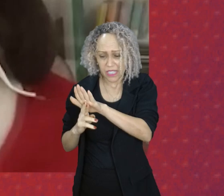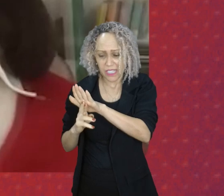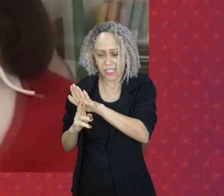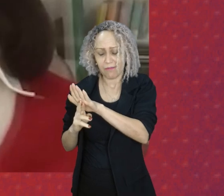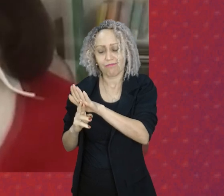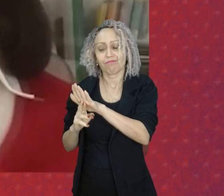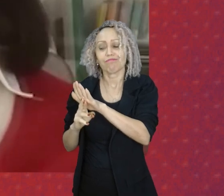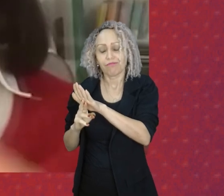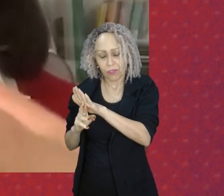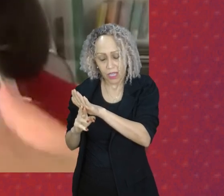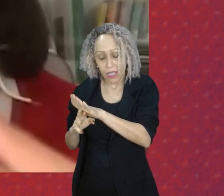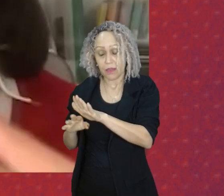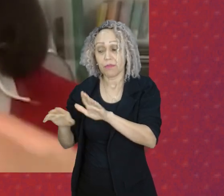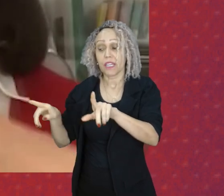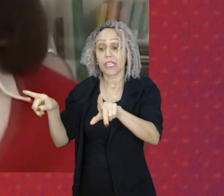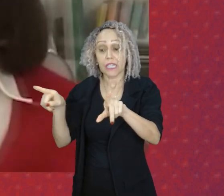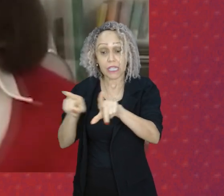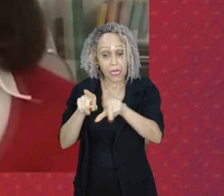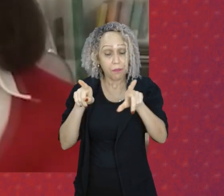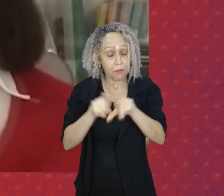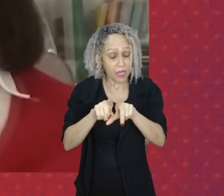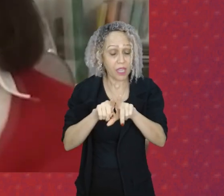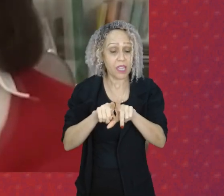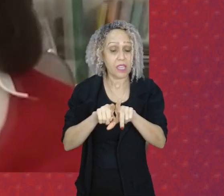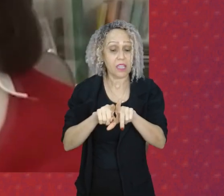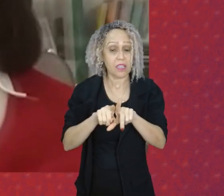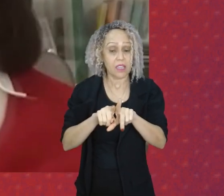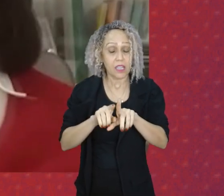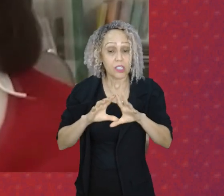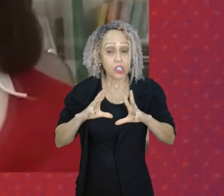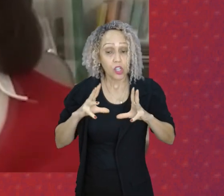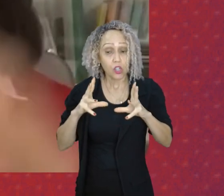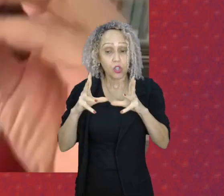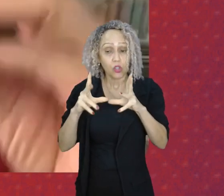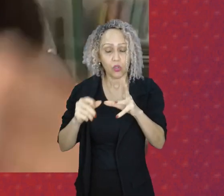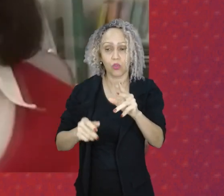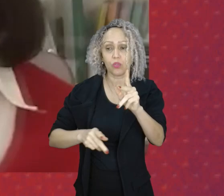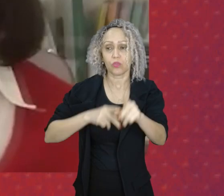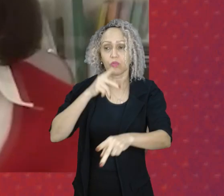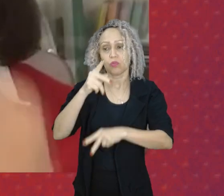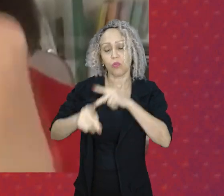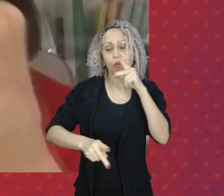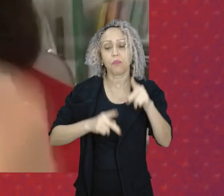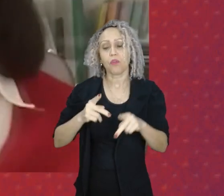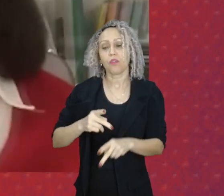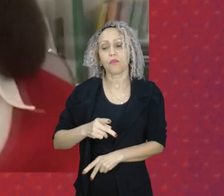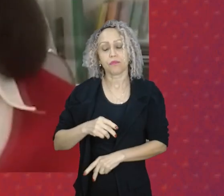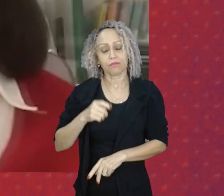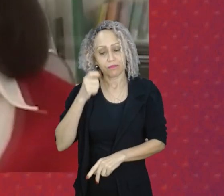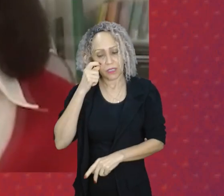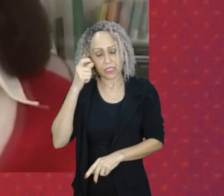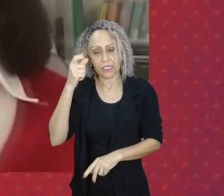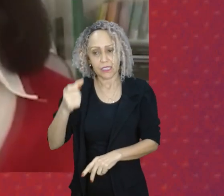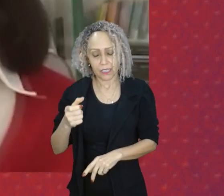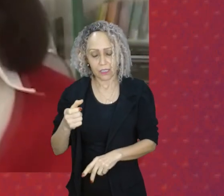se refere a essa garantia de direitos, no que se refere à garantia de justiça e de